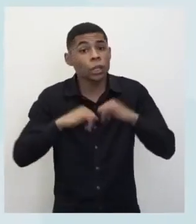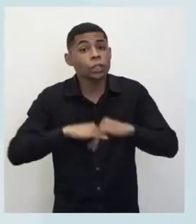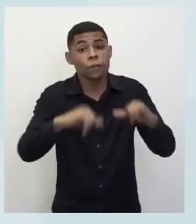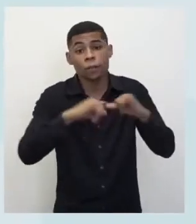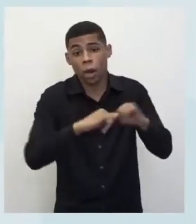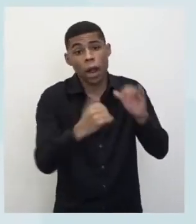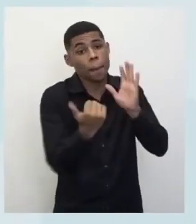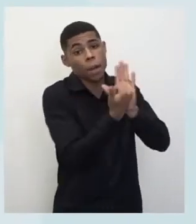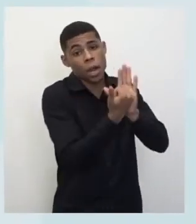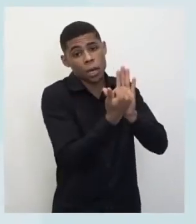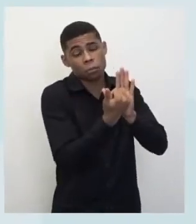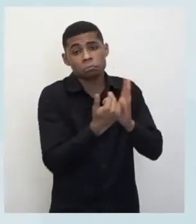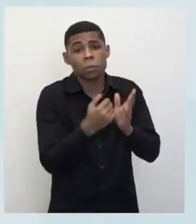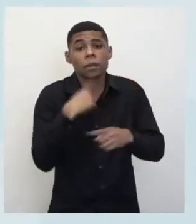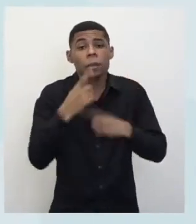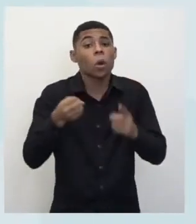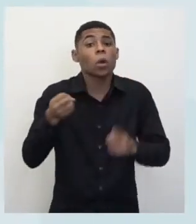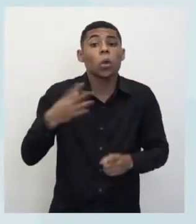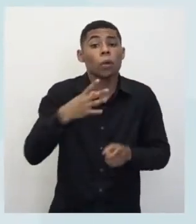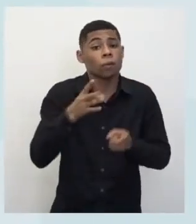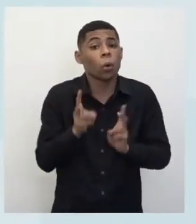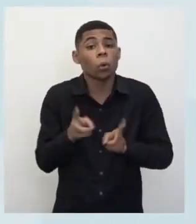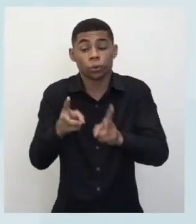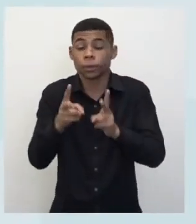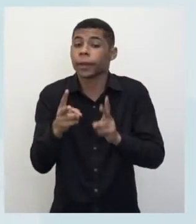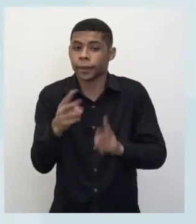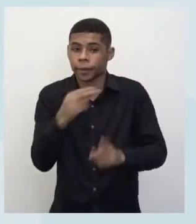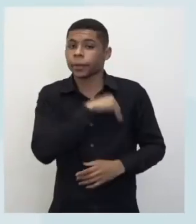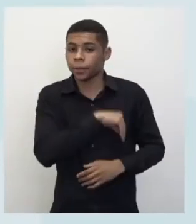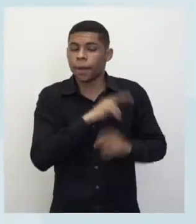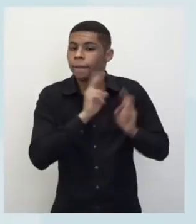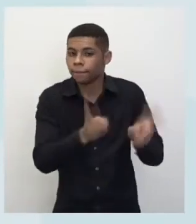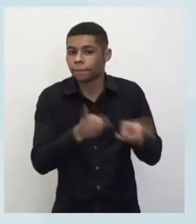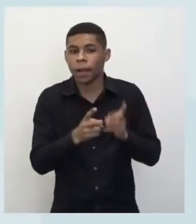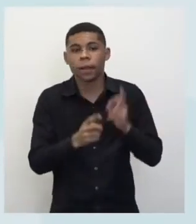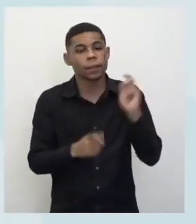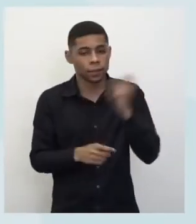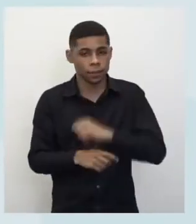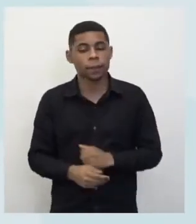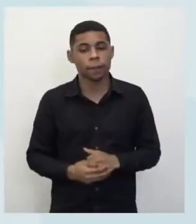do game e depois lançar uma continuação que vai render financeiramente.